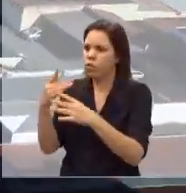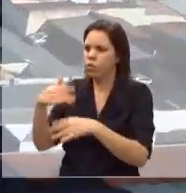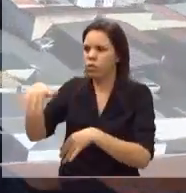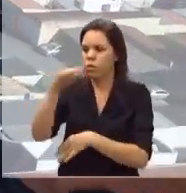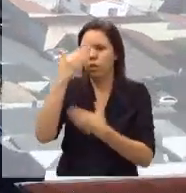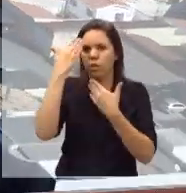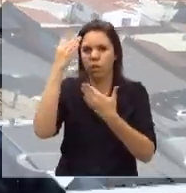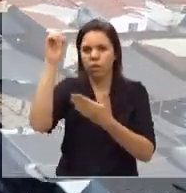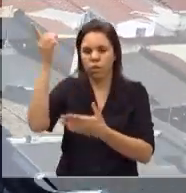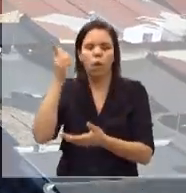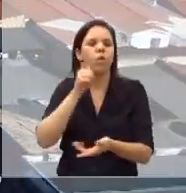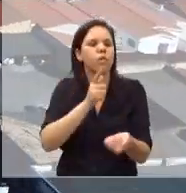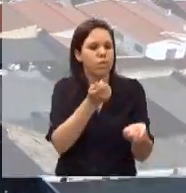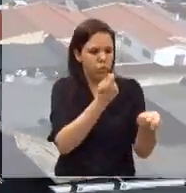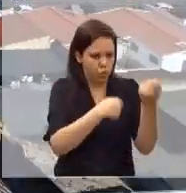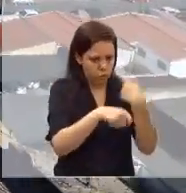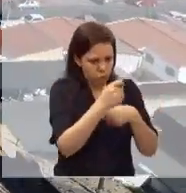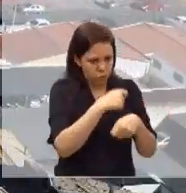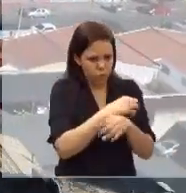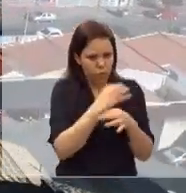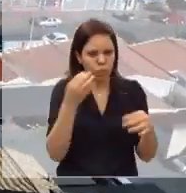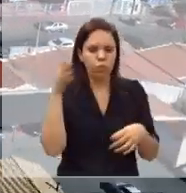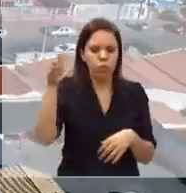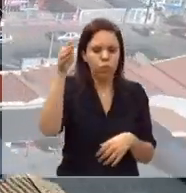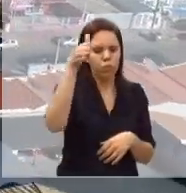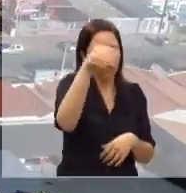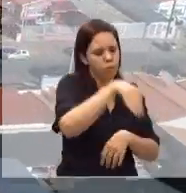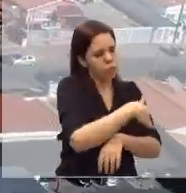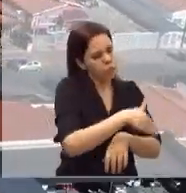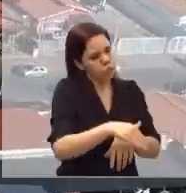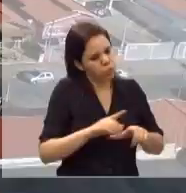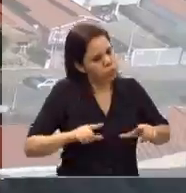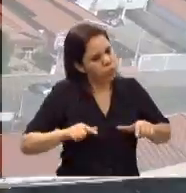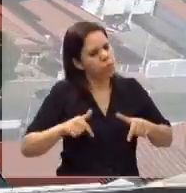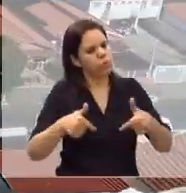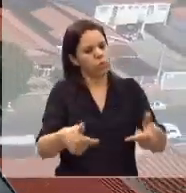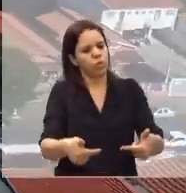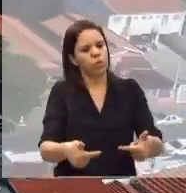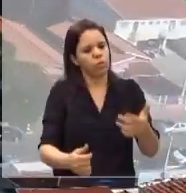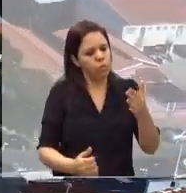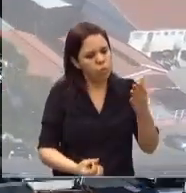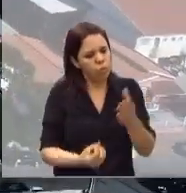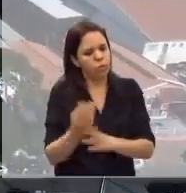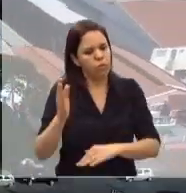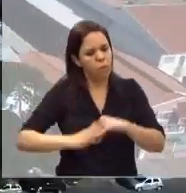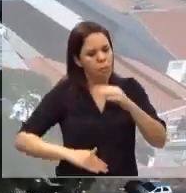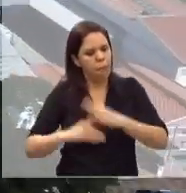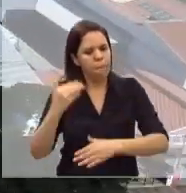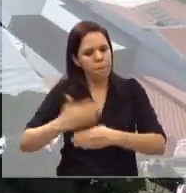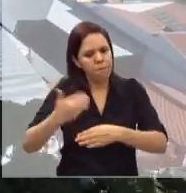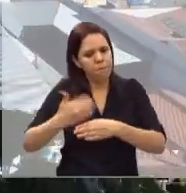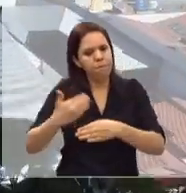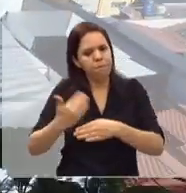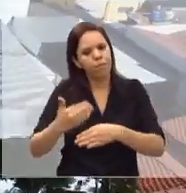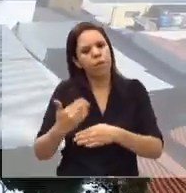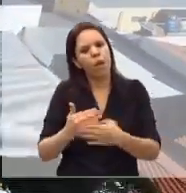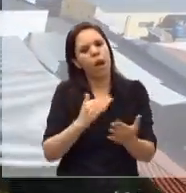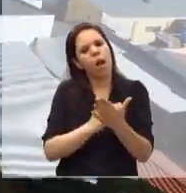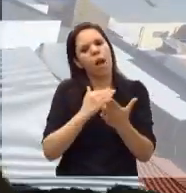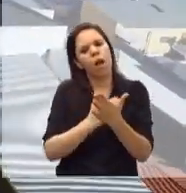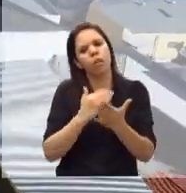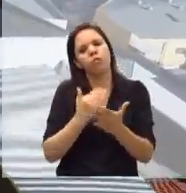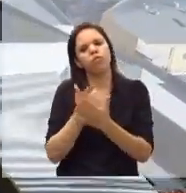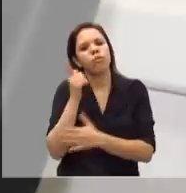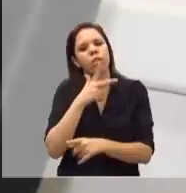Deus administrei Barão Geraldo indo para a rua, conseguindo executar muitas obras e mini obras. Foi daí que me deu base para ganhar